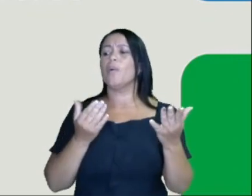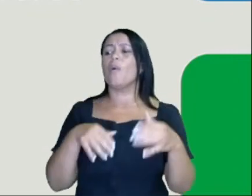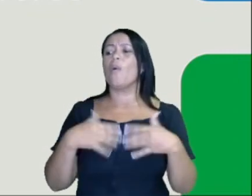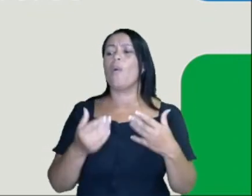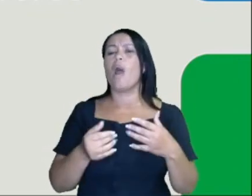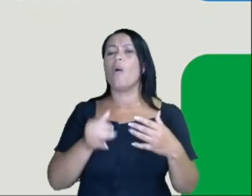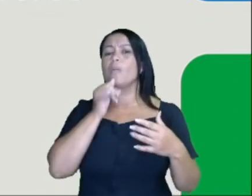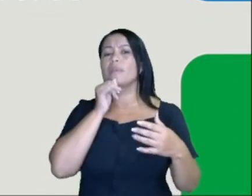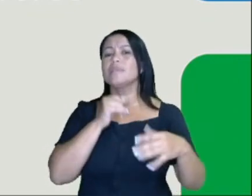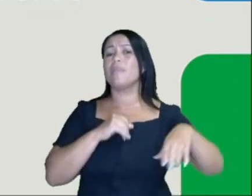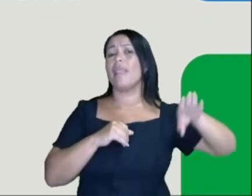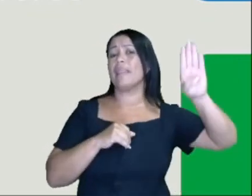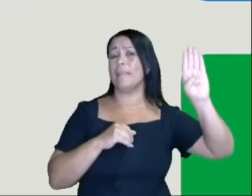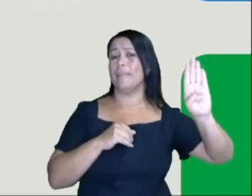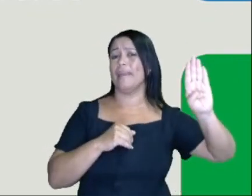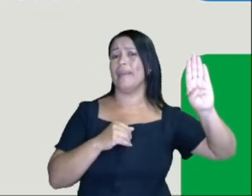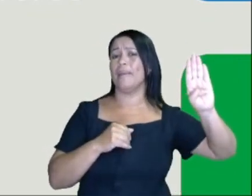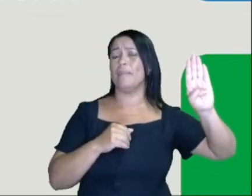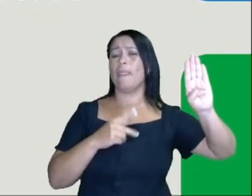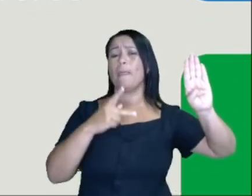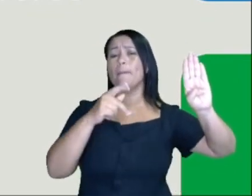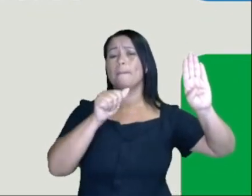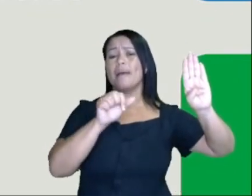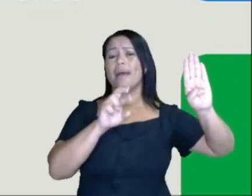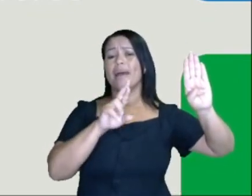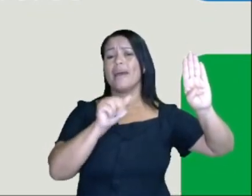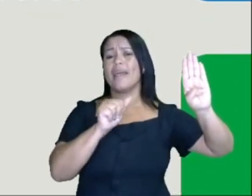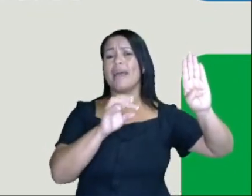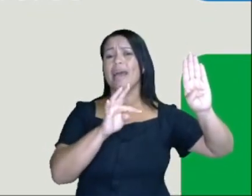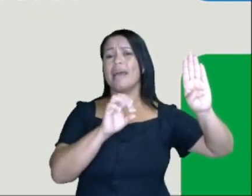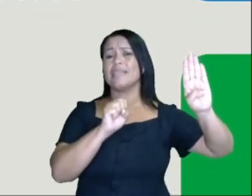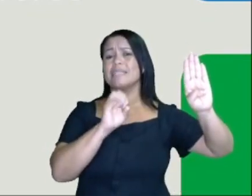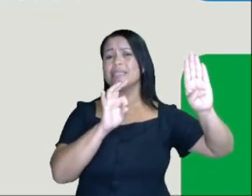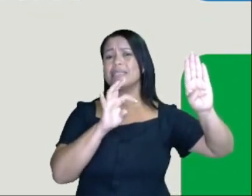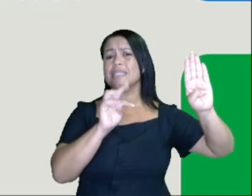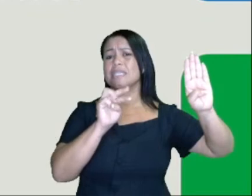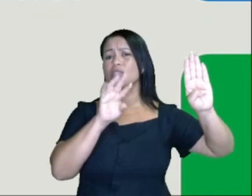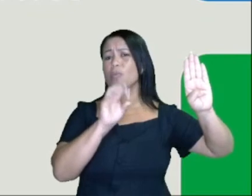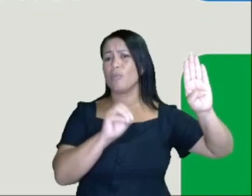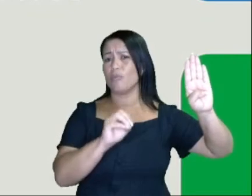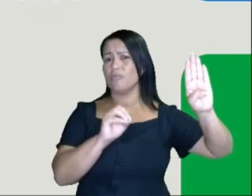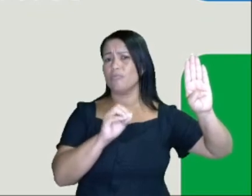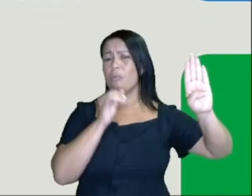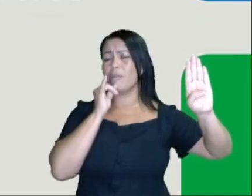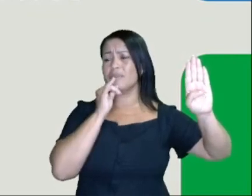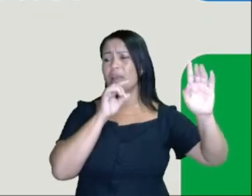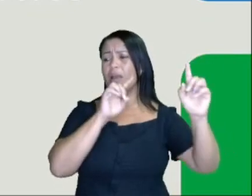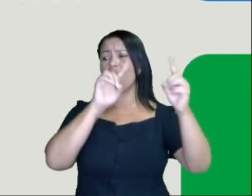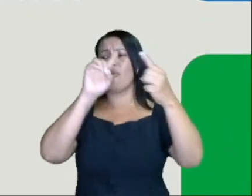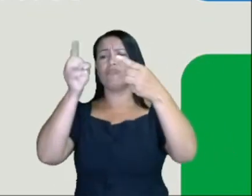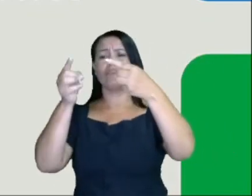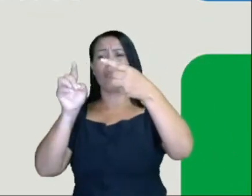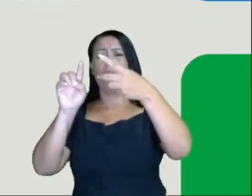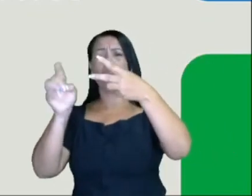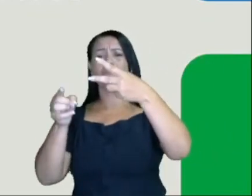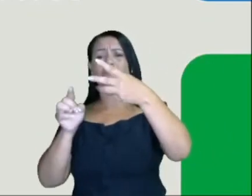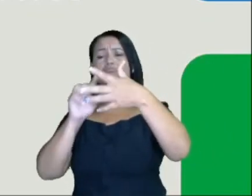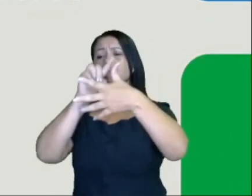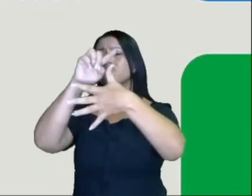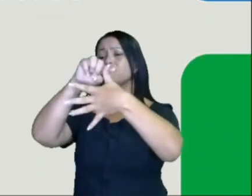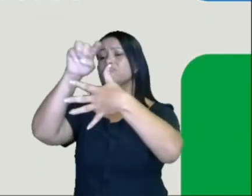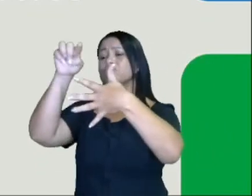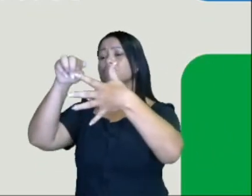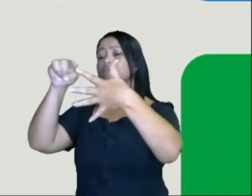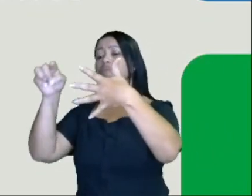no parasitismo? Vai ser a rêmora e o tubarão, os leões e as hienas, a lombriga e o ser humano,